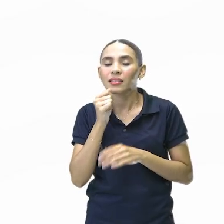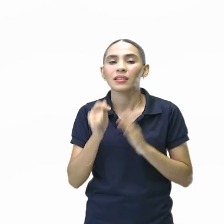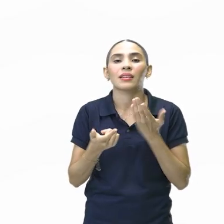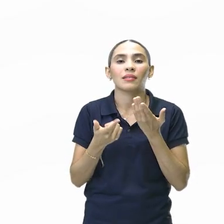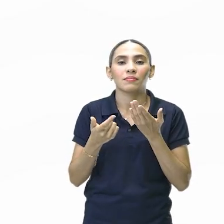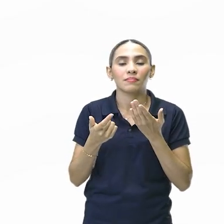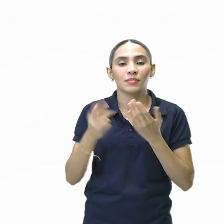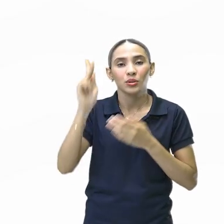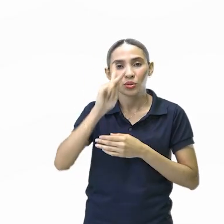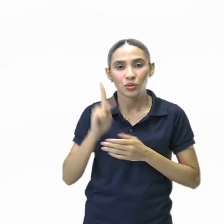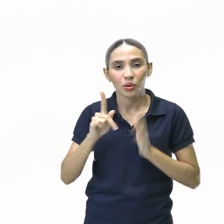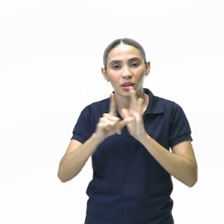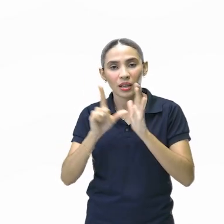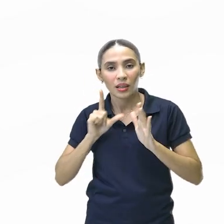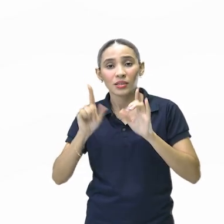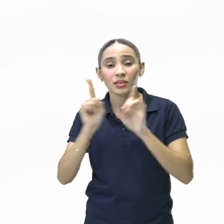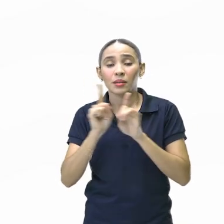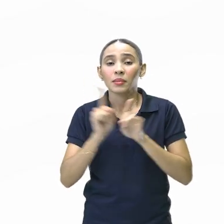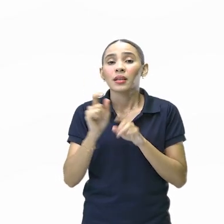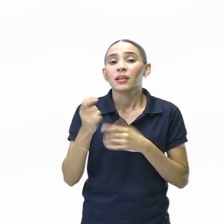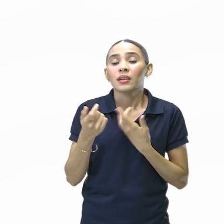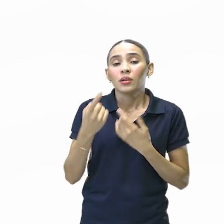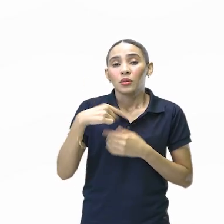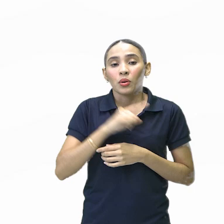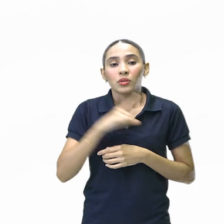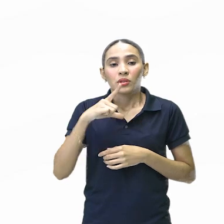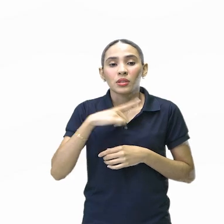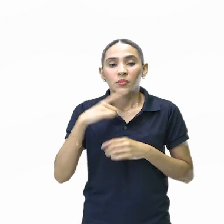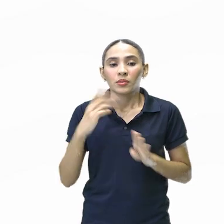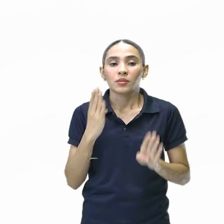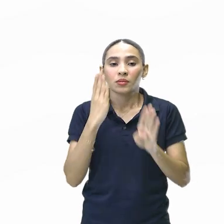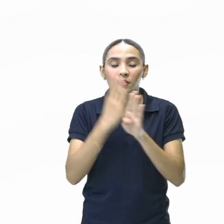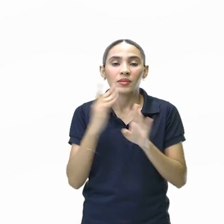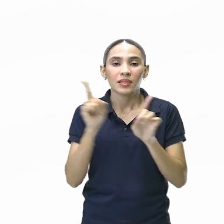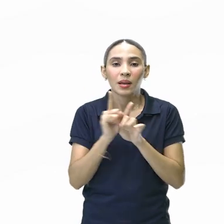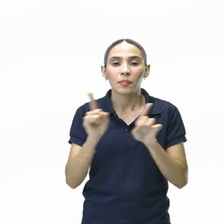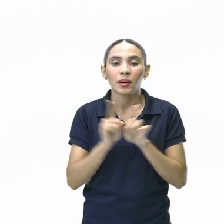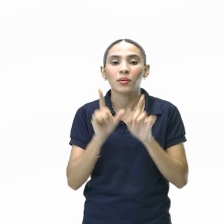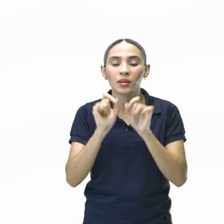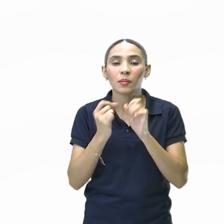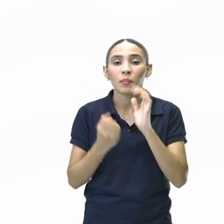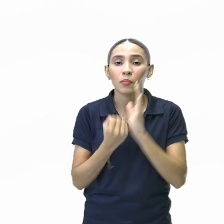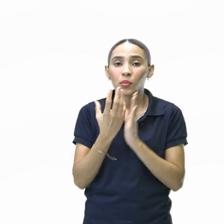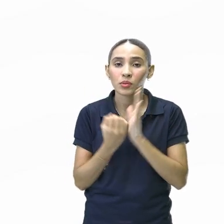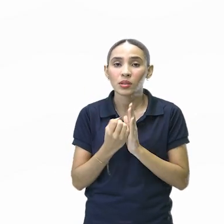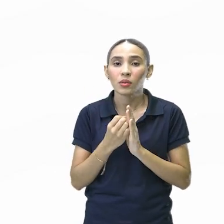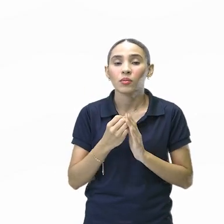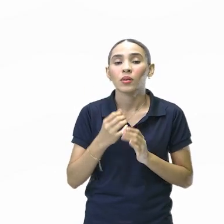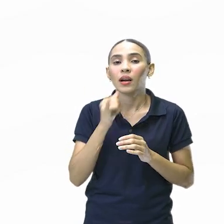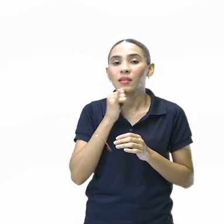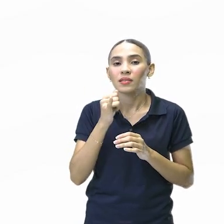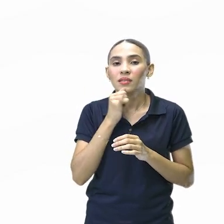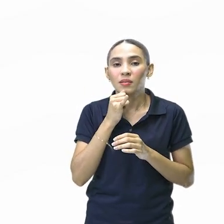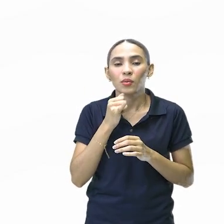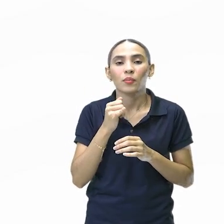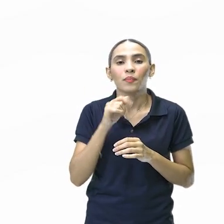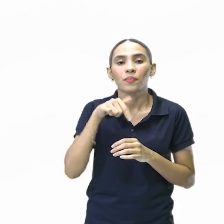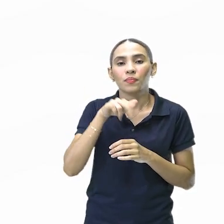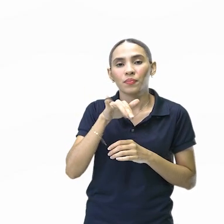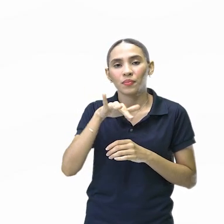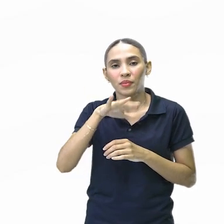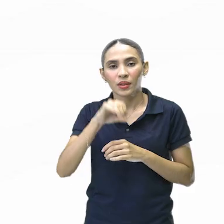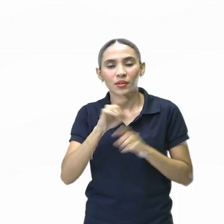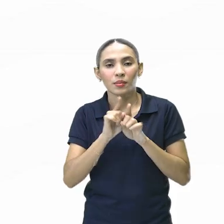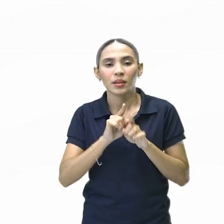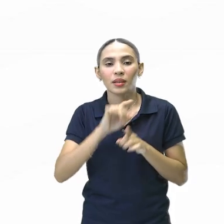na antiguidade, nós temos aí a descoberta também da produção de queijos e